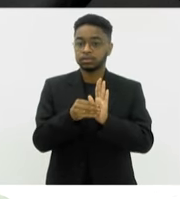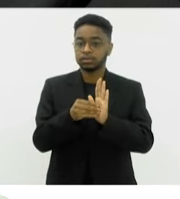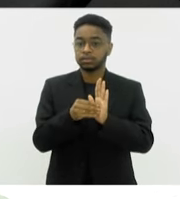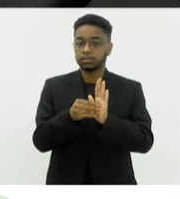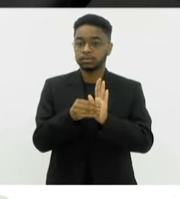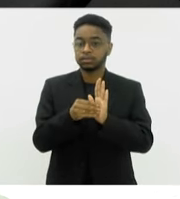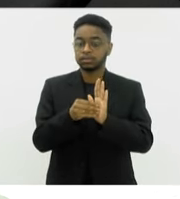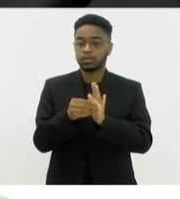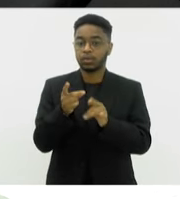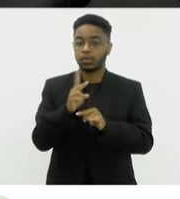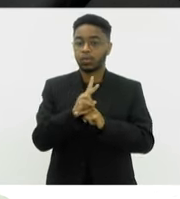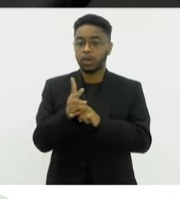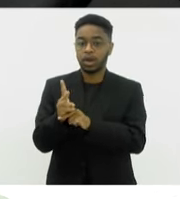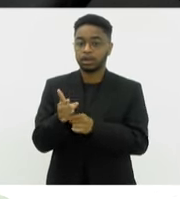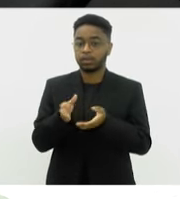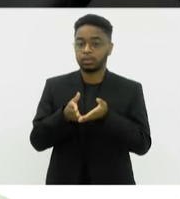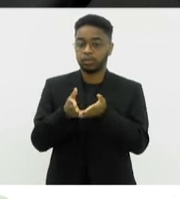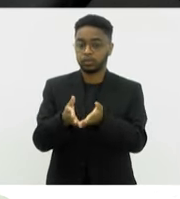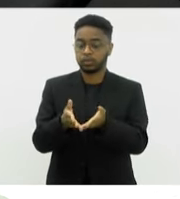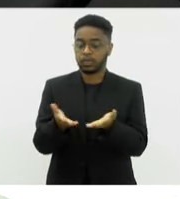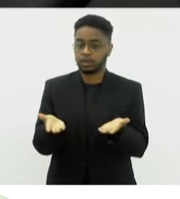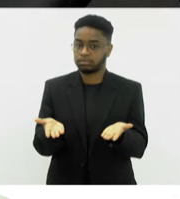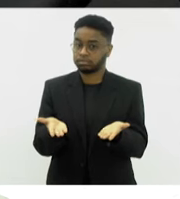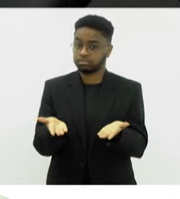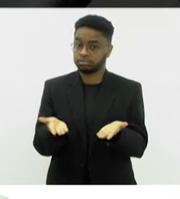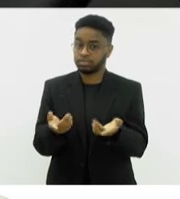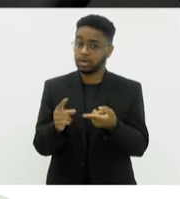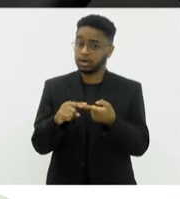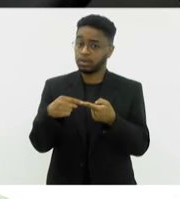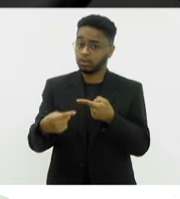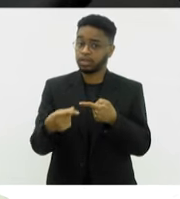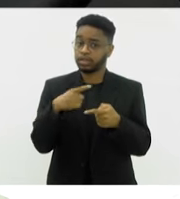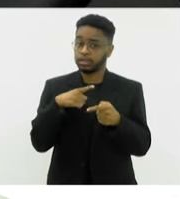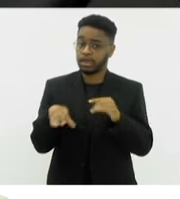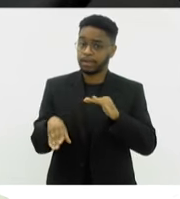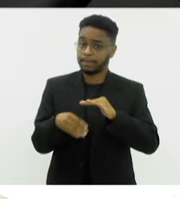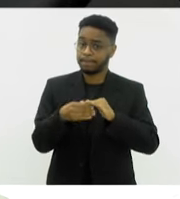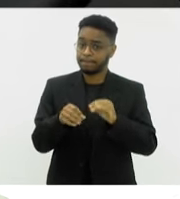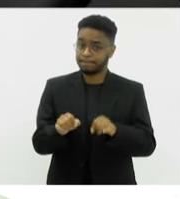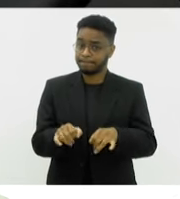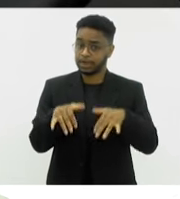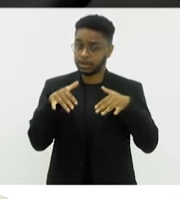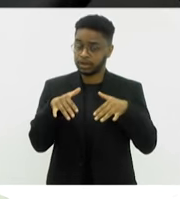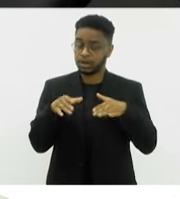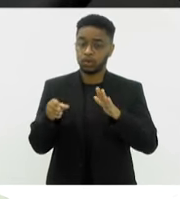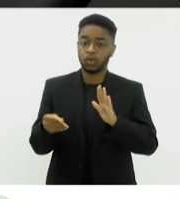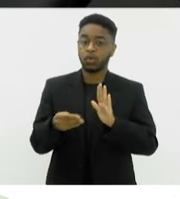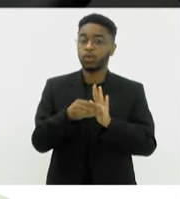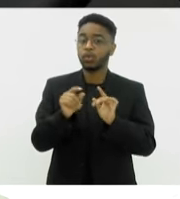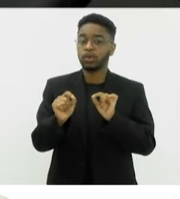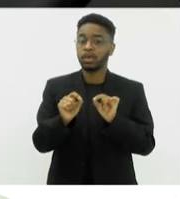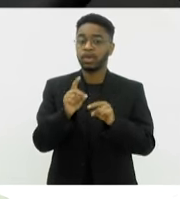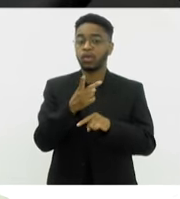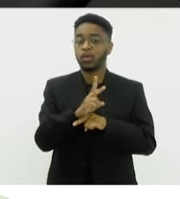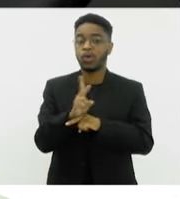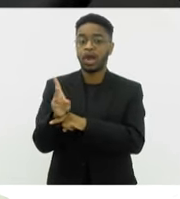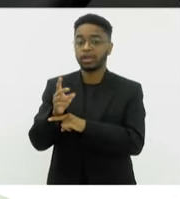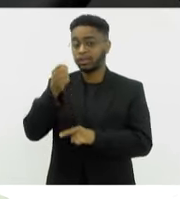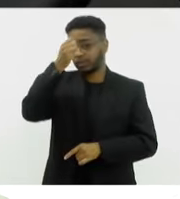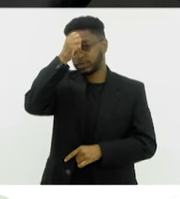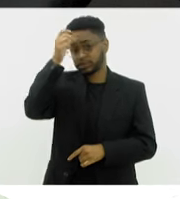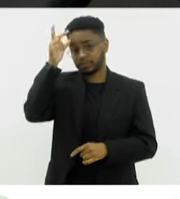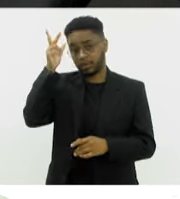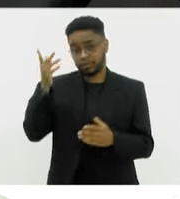o guarda portuário. É. Daqui a pouco vem uma emenda de plenário e inclui o guarda